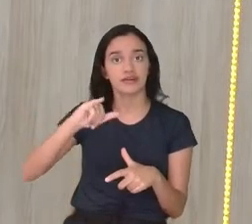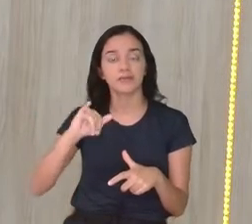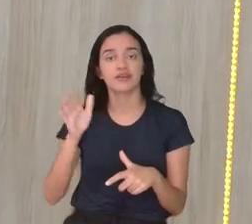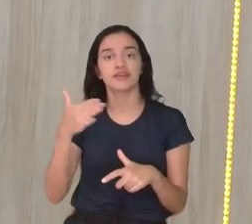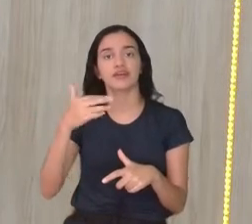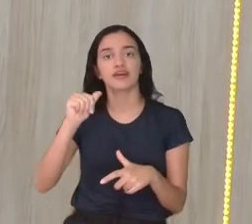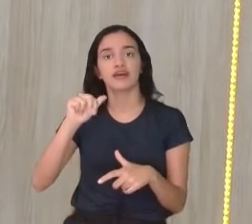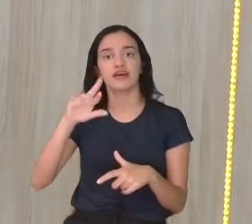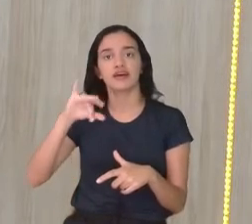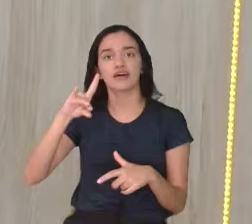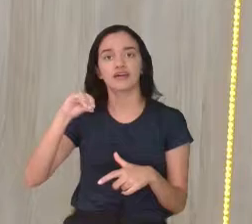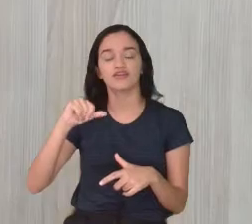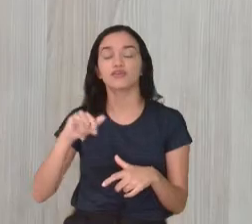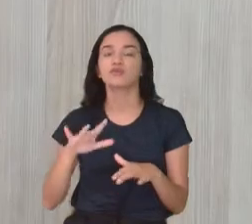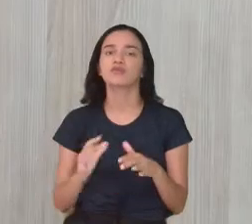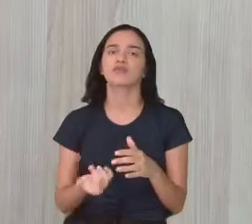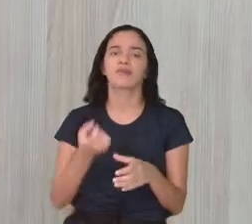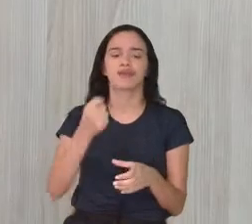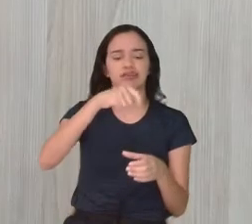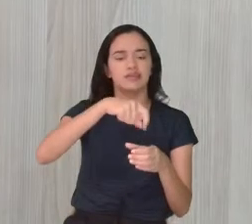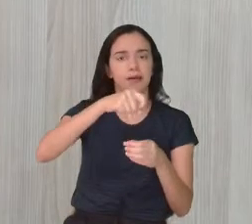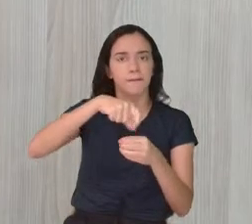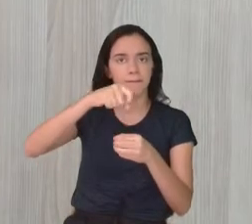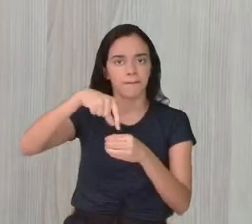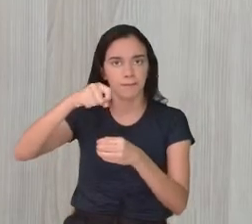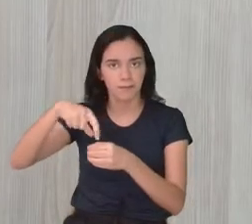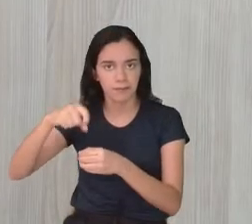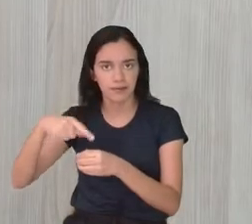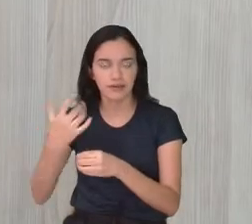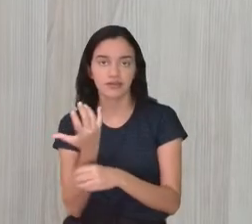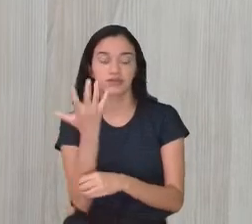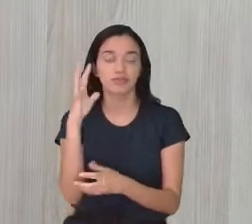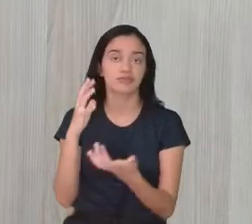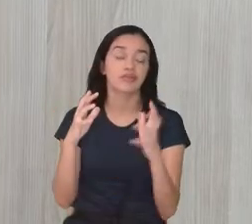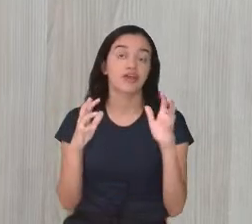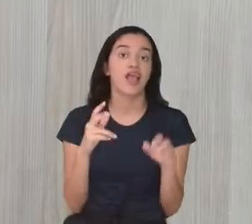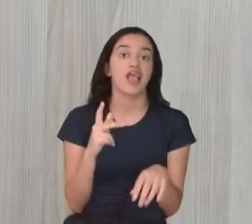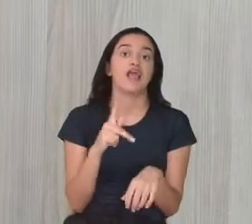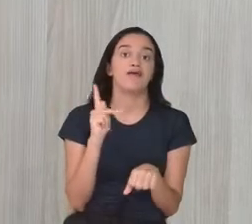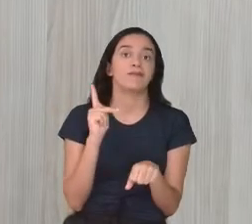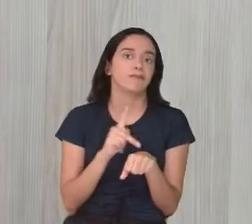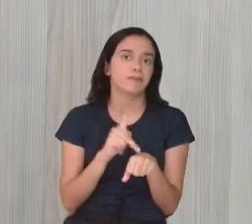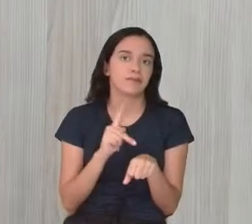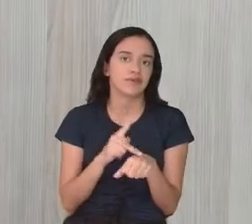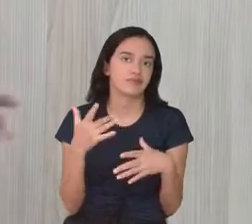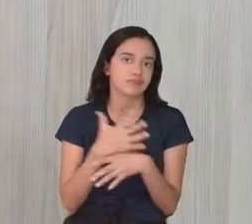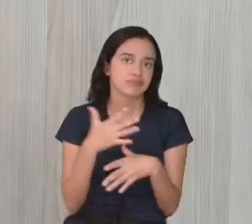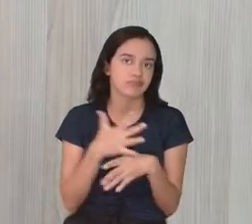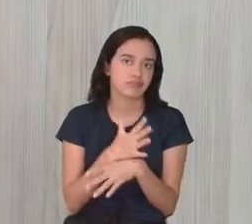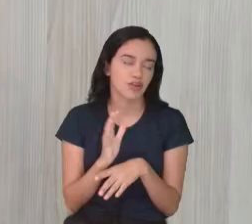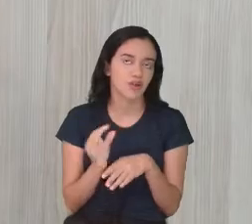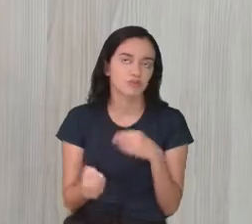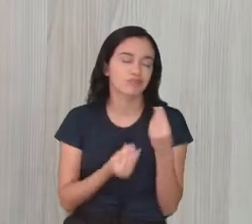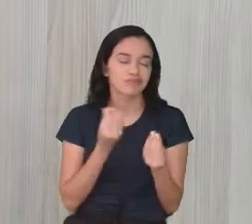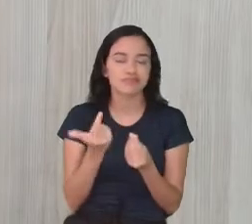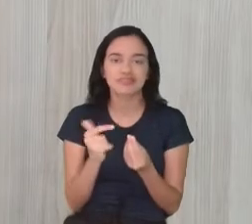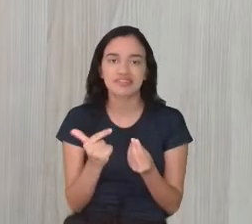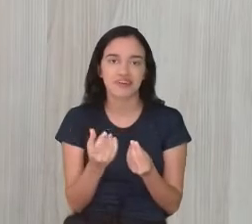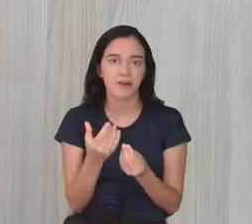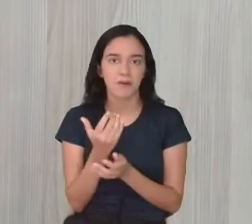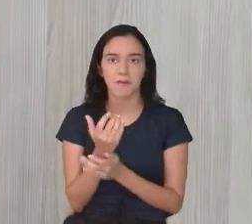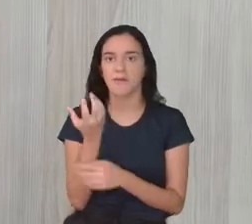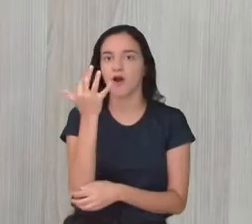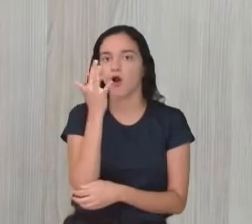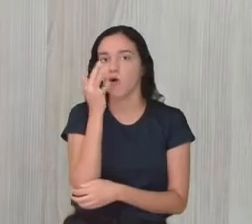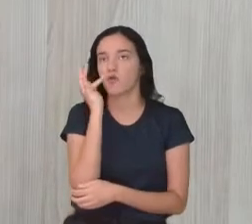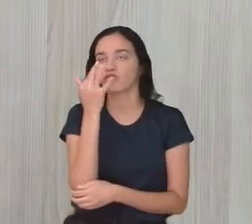rolar o sentimento, né? O mar que planta fruta lá em Petrolina, Uhum. não dá para plantar maçã, professor. Não vai. Dá.